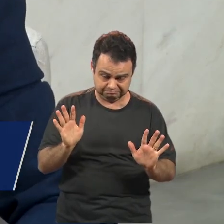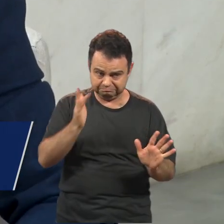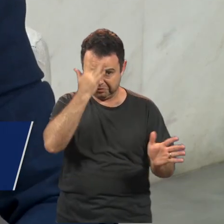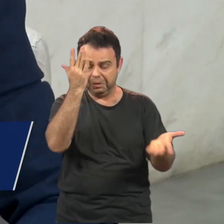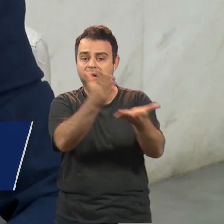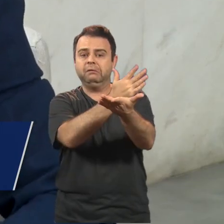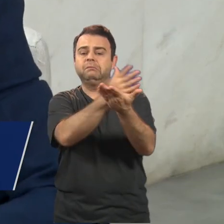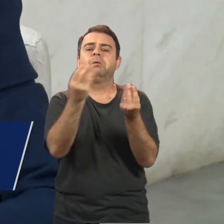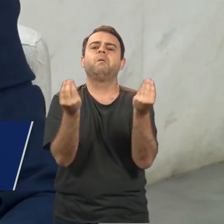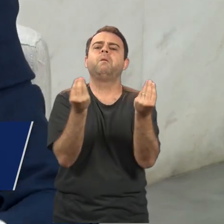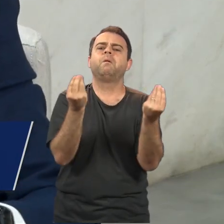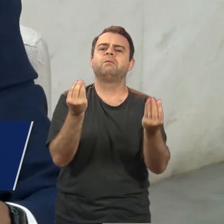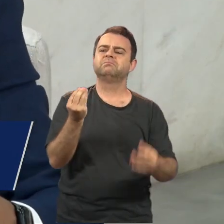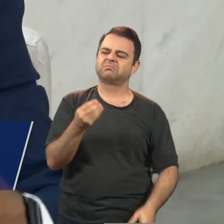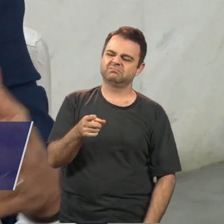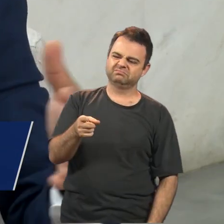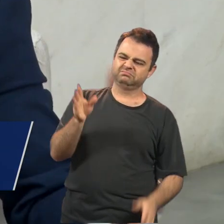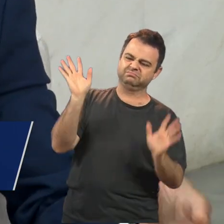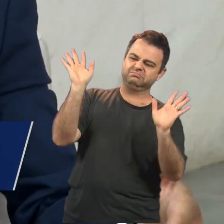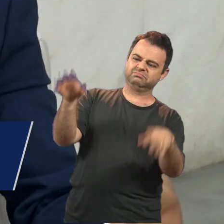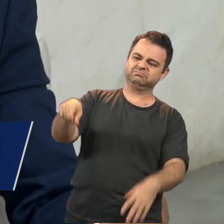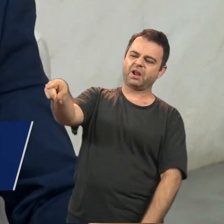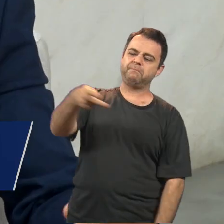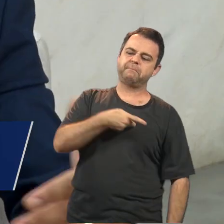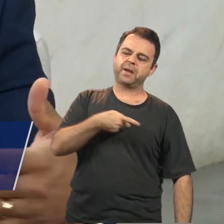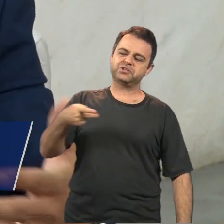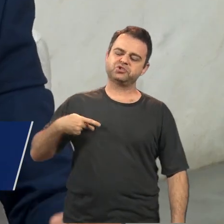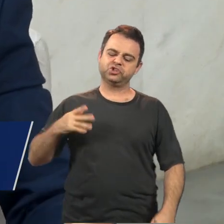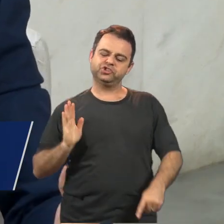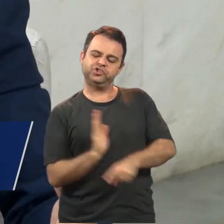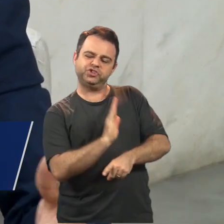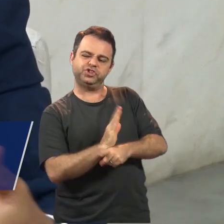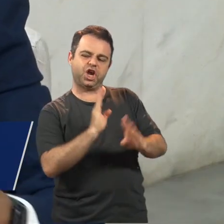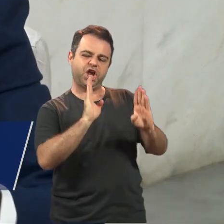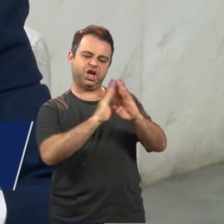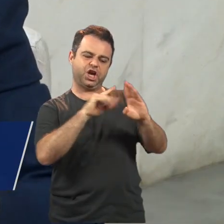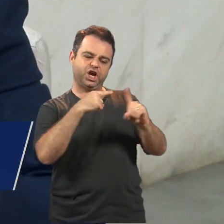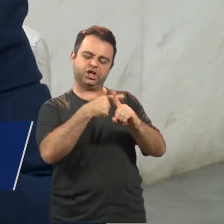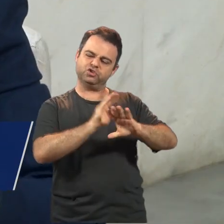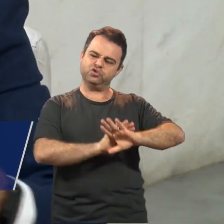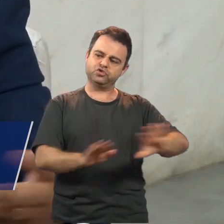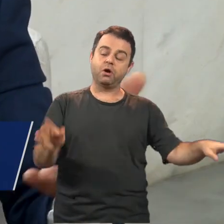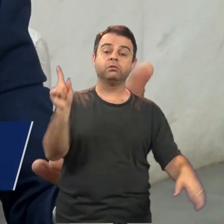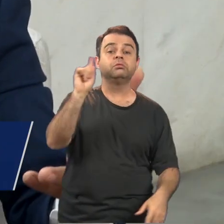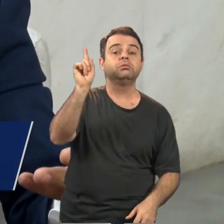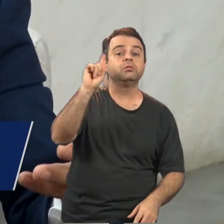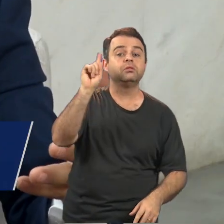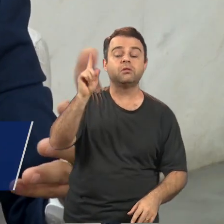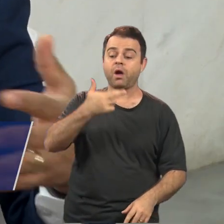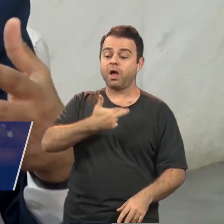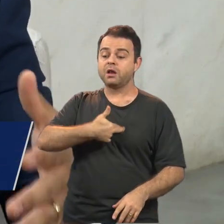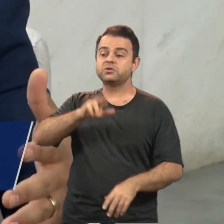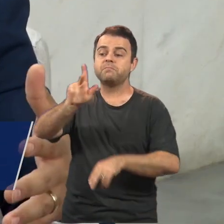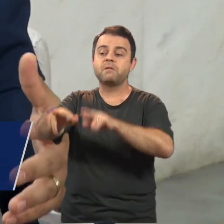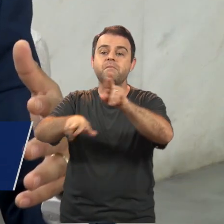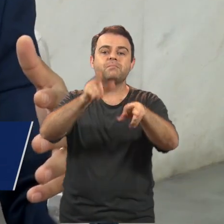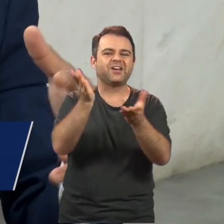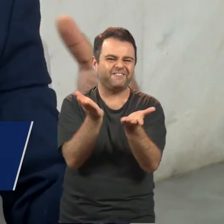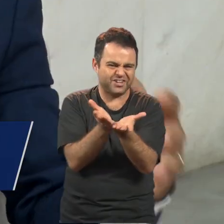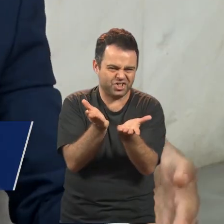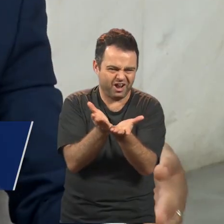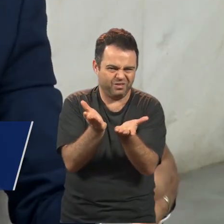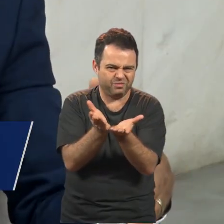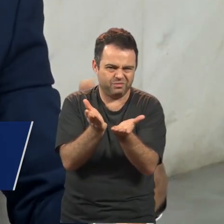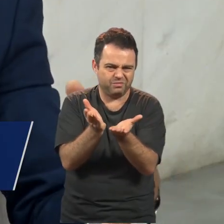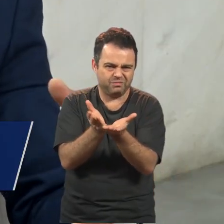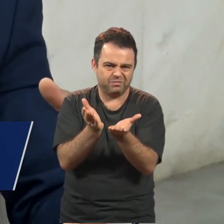o vereador é pastor de uma determinada instituição, mas nós representamos um público evangélico no geral, então não atendo